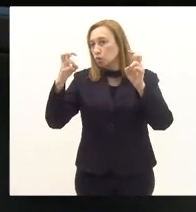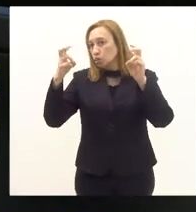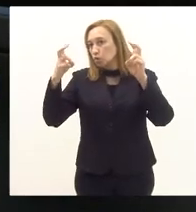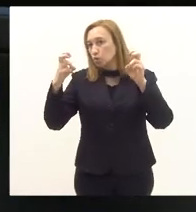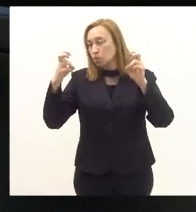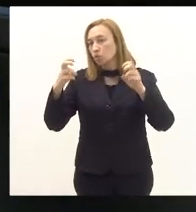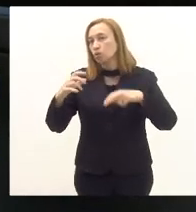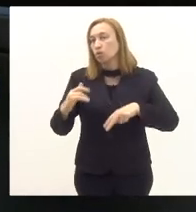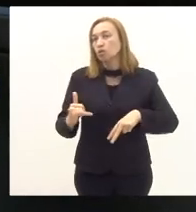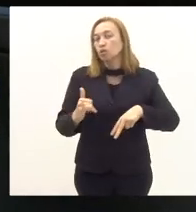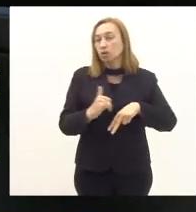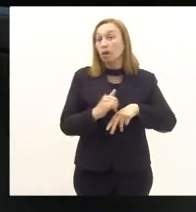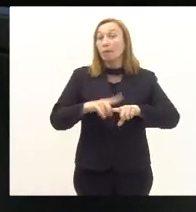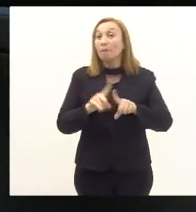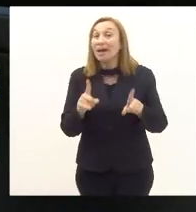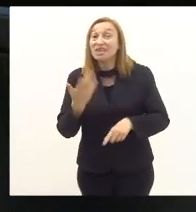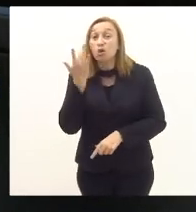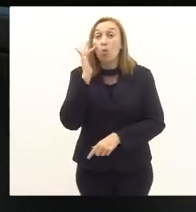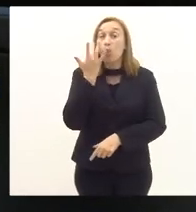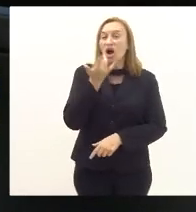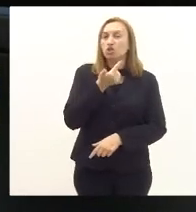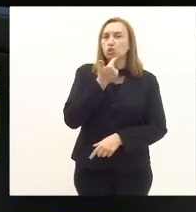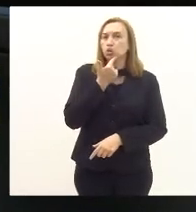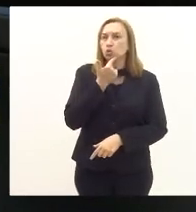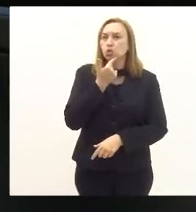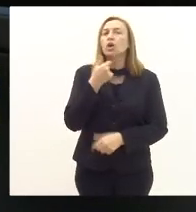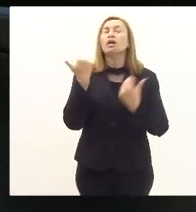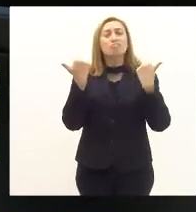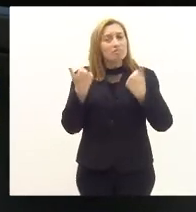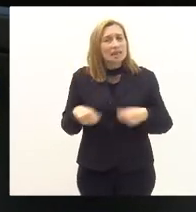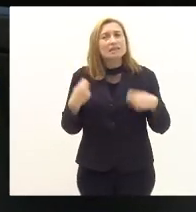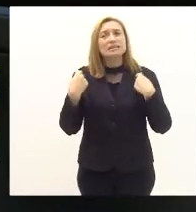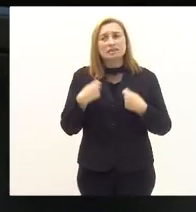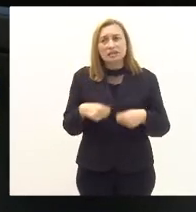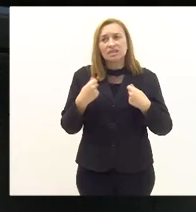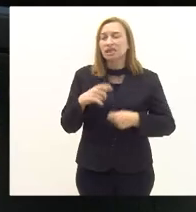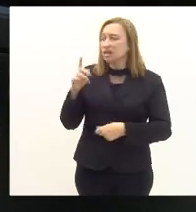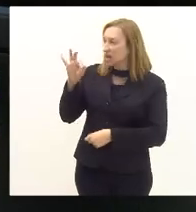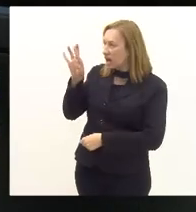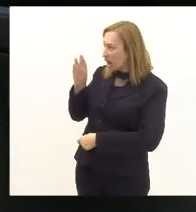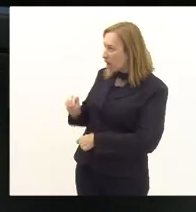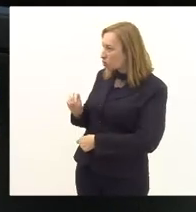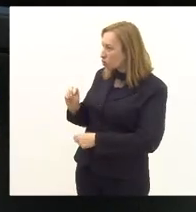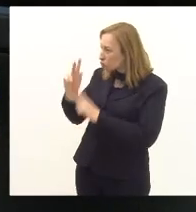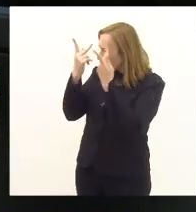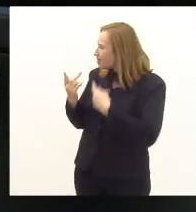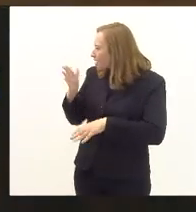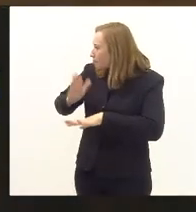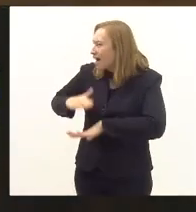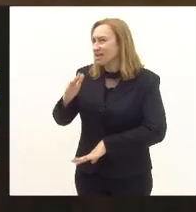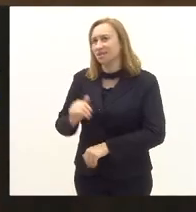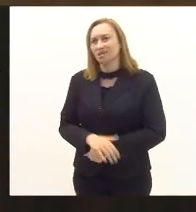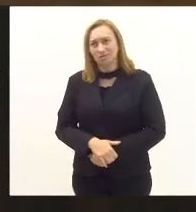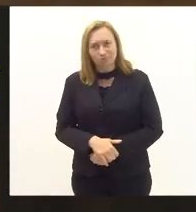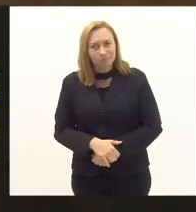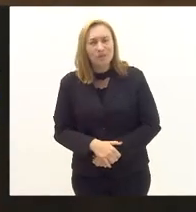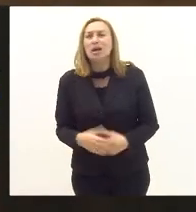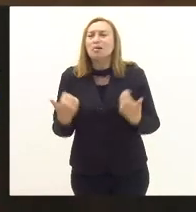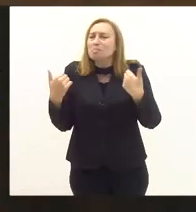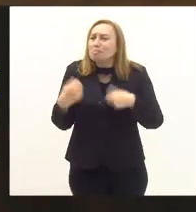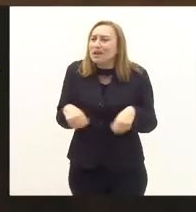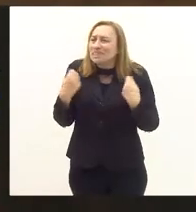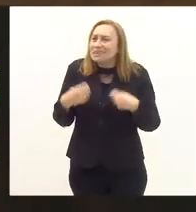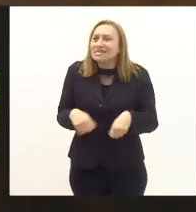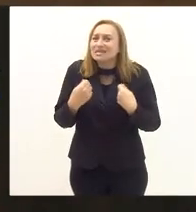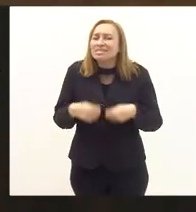do atendimento. Mas eu acho que a gente precisa, Cláudio, humanizar mais isso. A gente